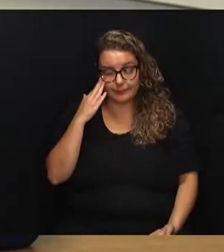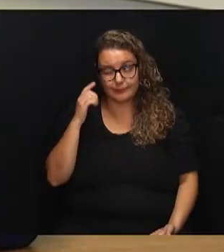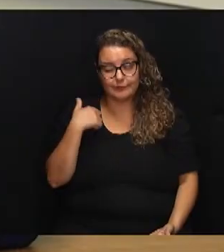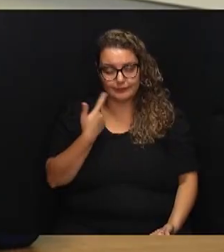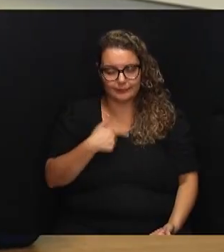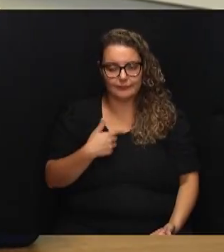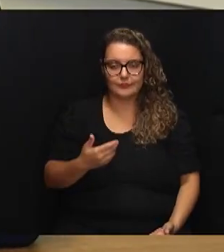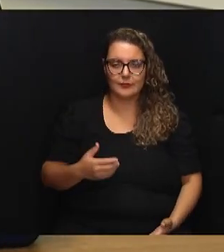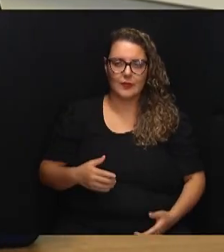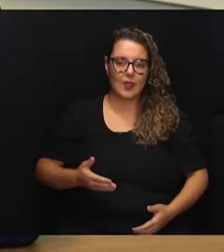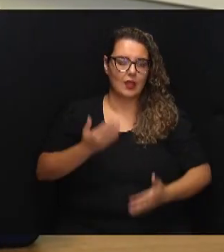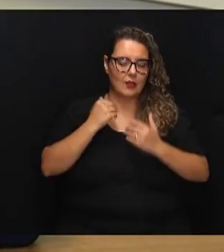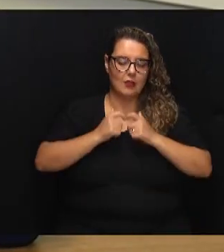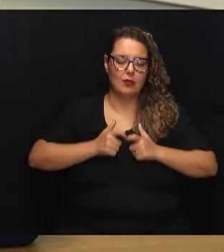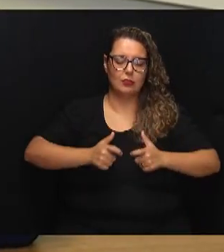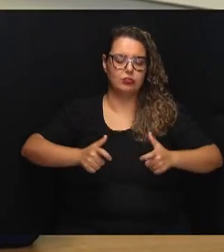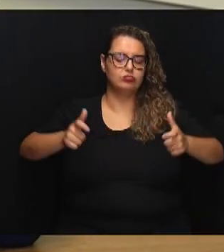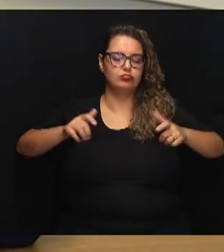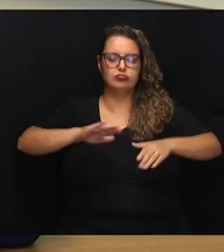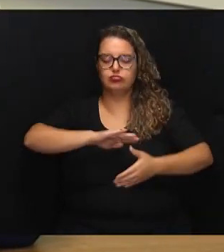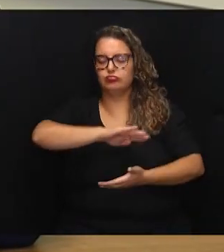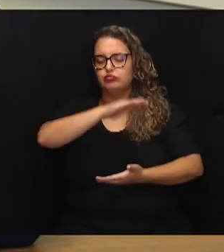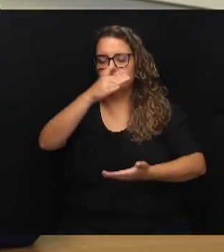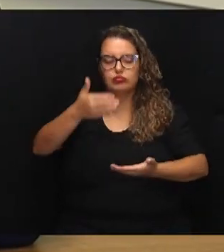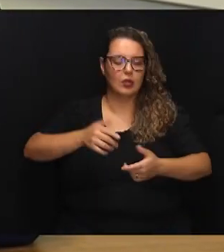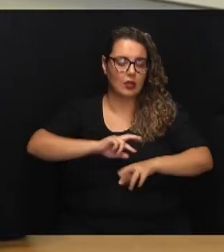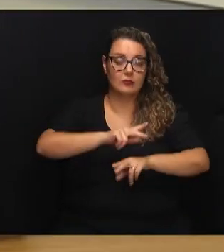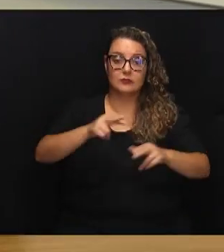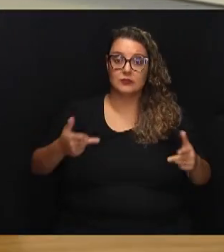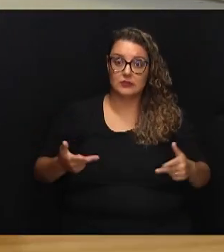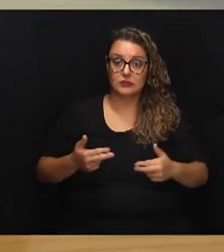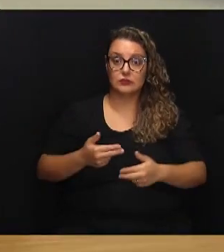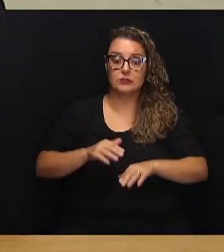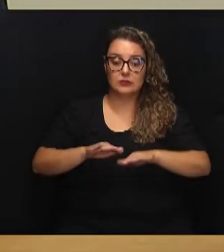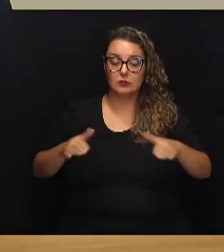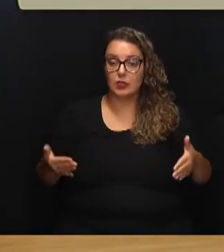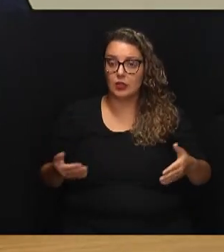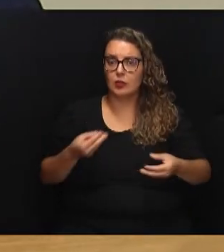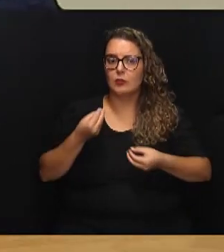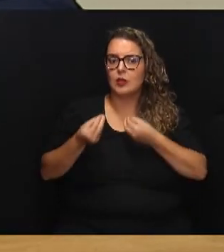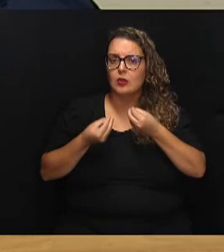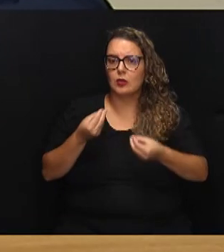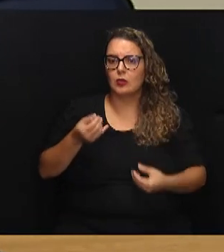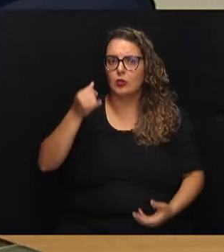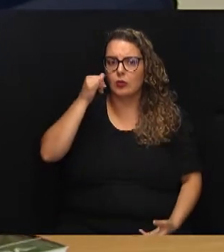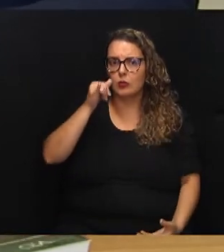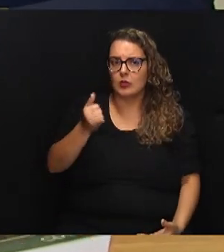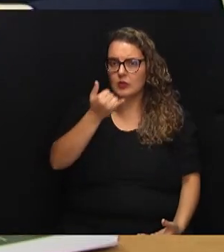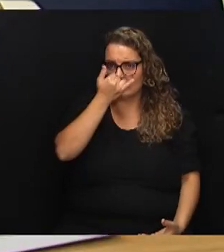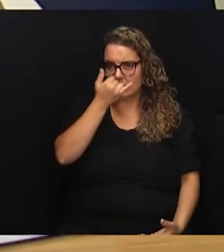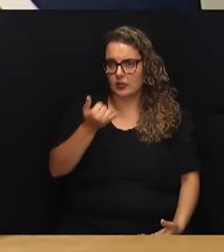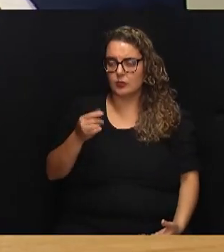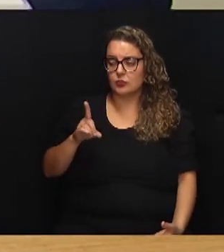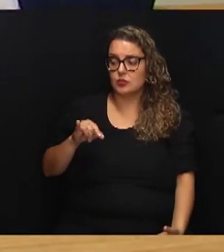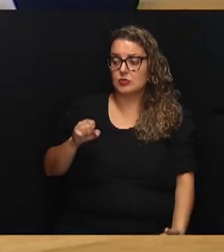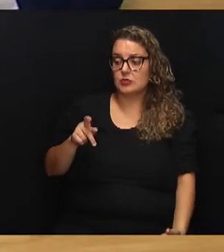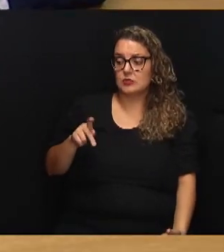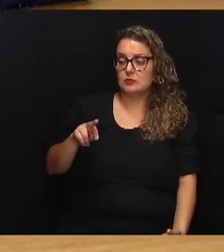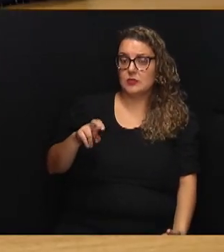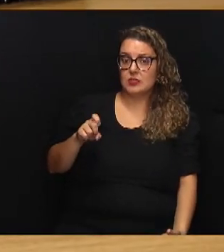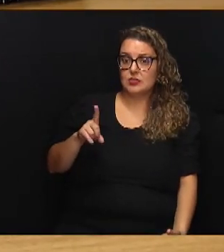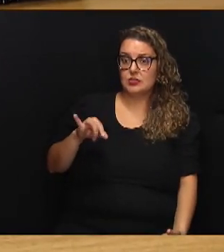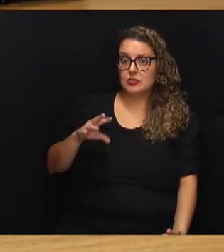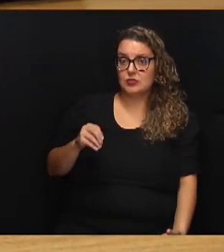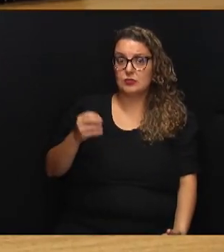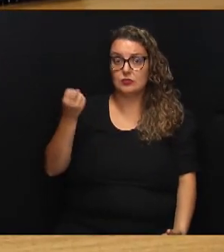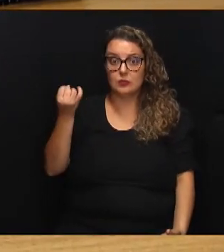gosta de fartura, né, de ter bastante coisa à mesa, mas como é que eu consigo evitar também o desperdício, pensando um pouco na